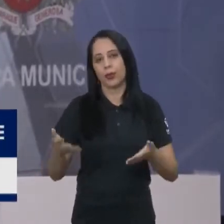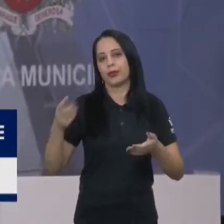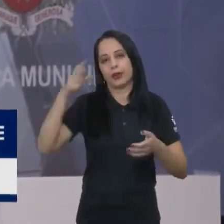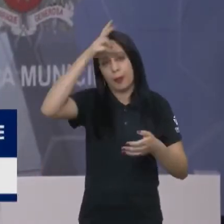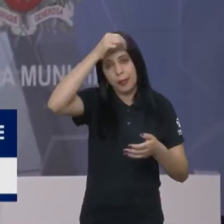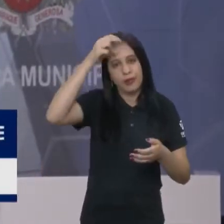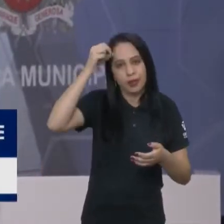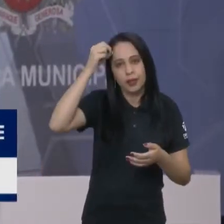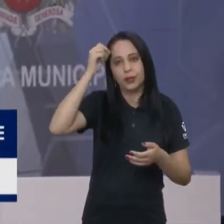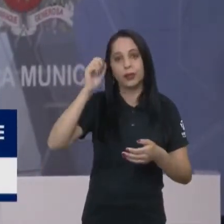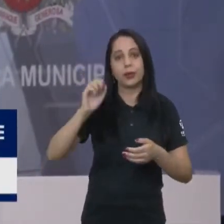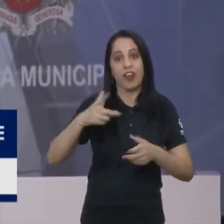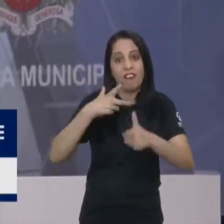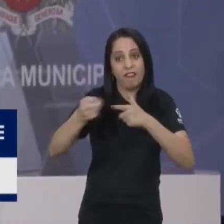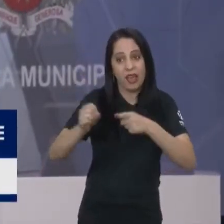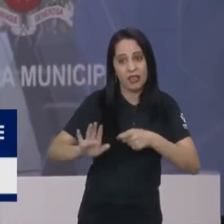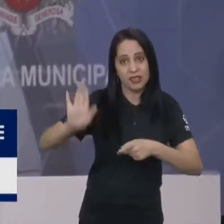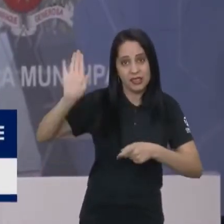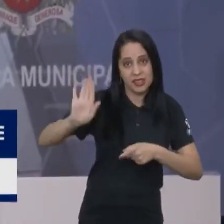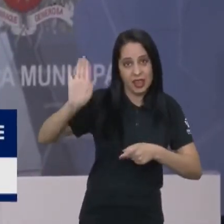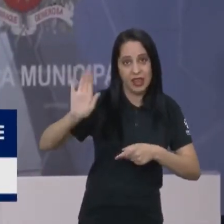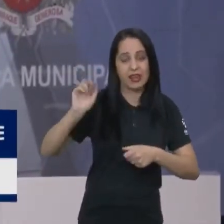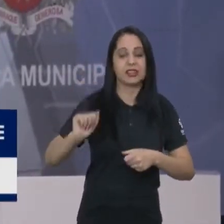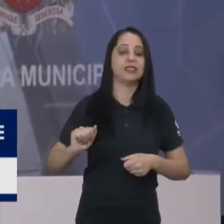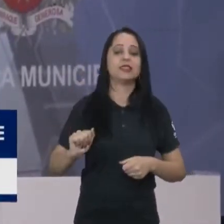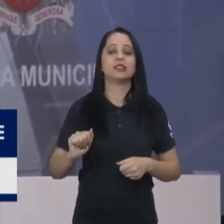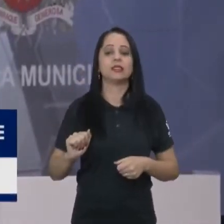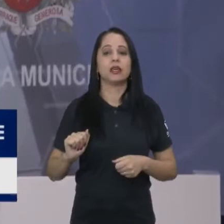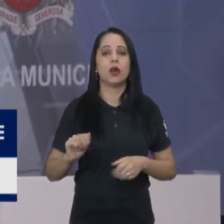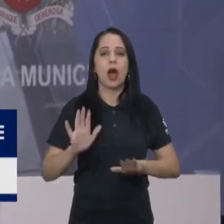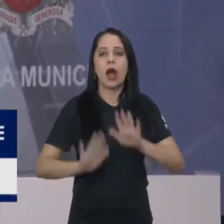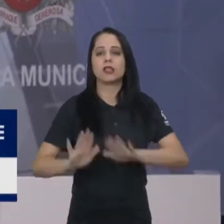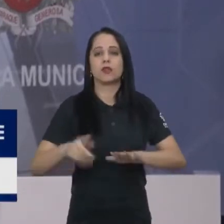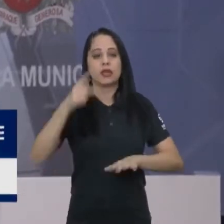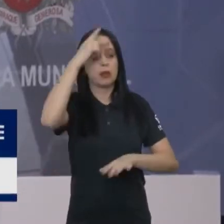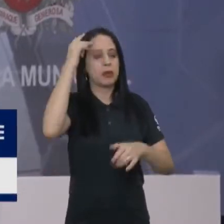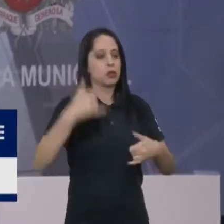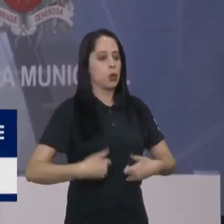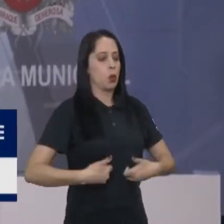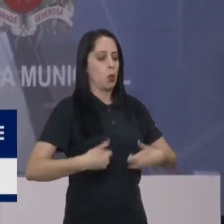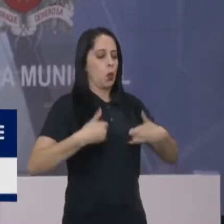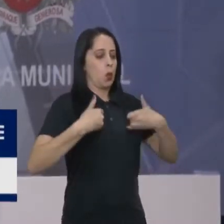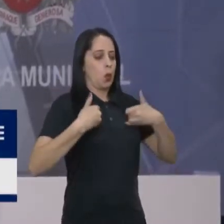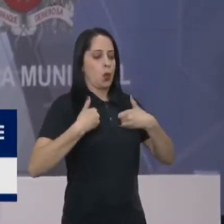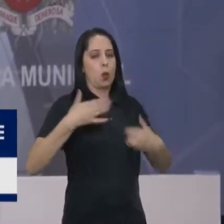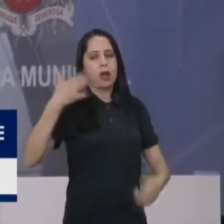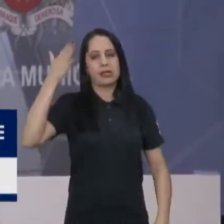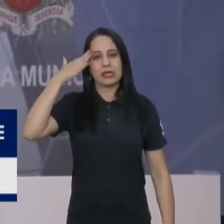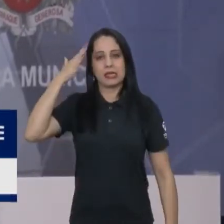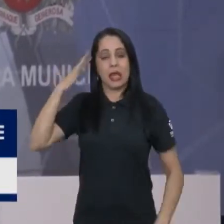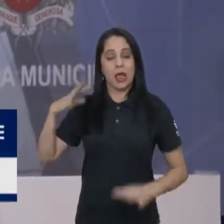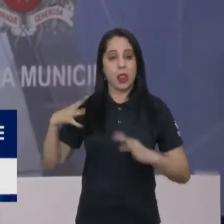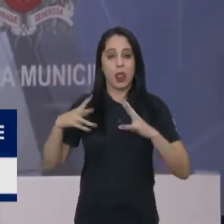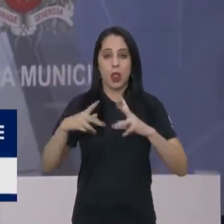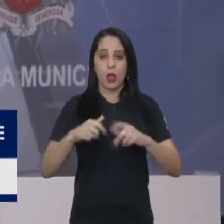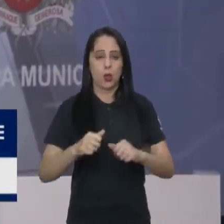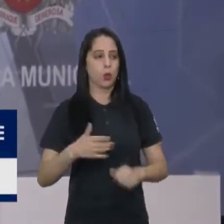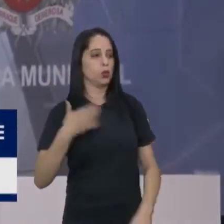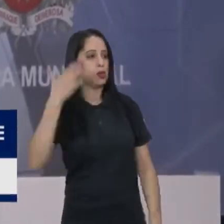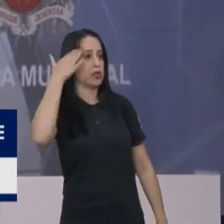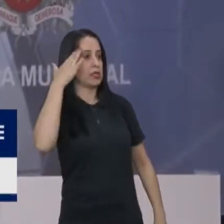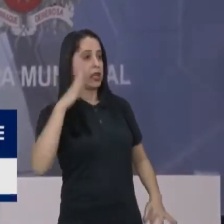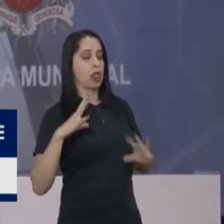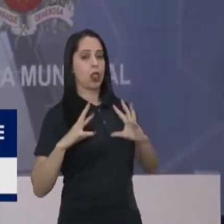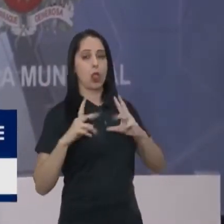nova ganha uma eleição, ela, na sua arrogância, acha que sabe tudo, que vai para o poder público, que está tudo errado lá, né? Porque você ganhou a